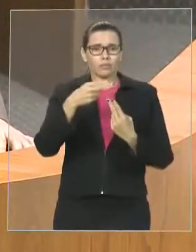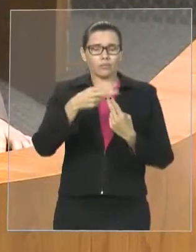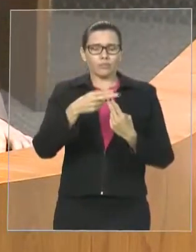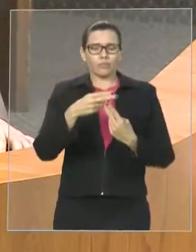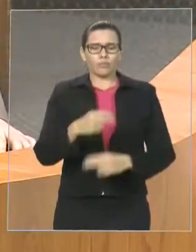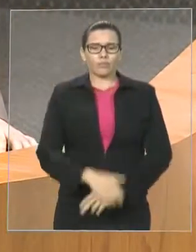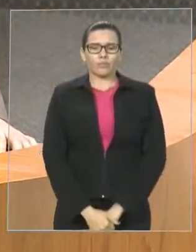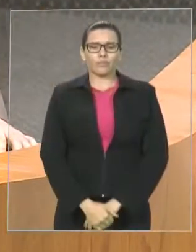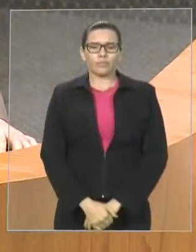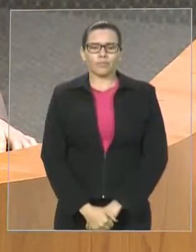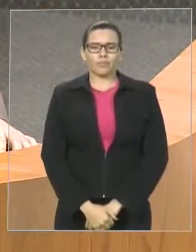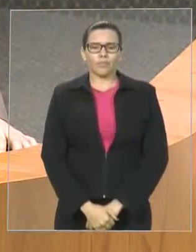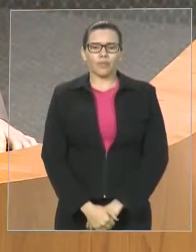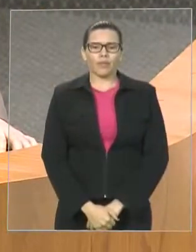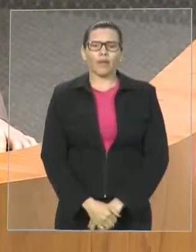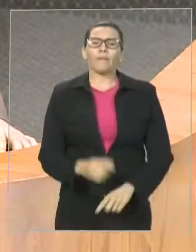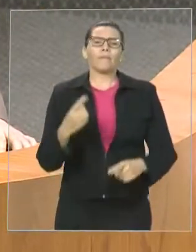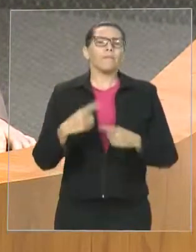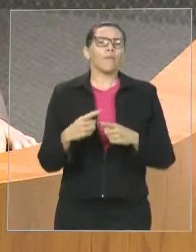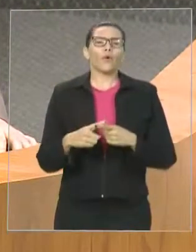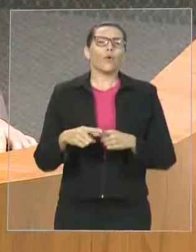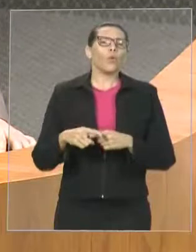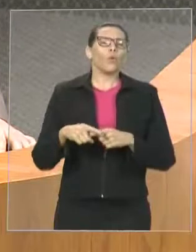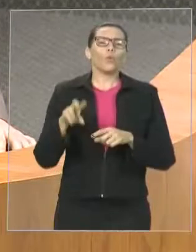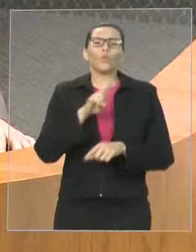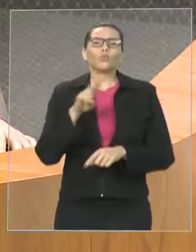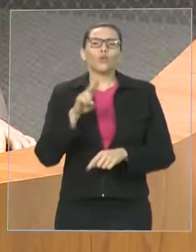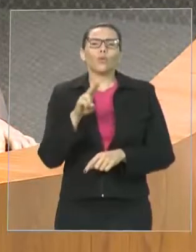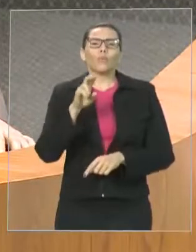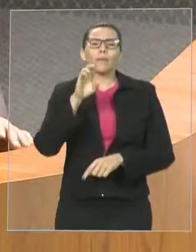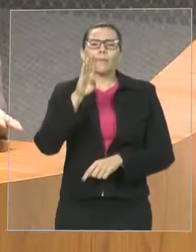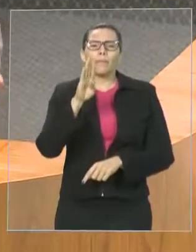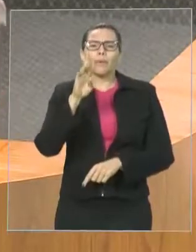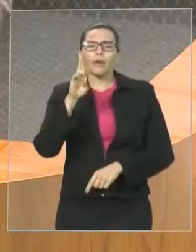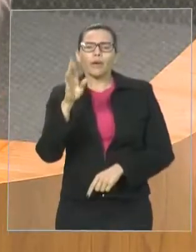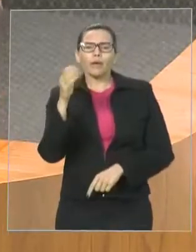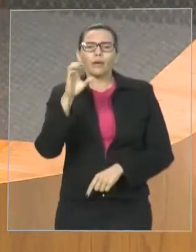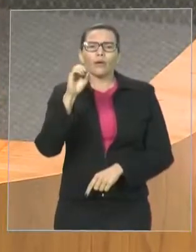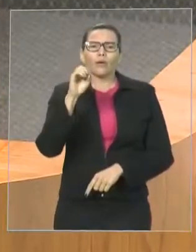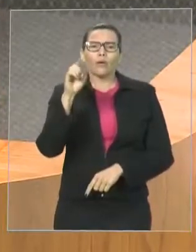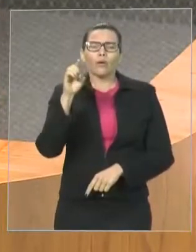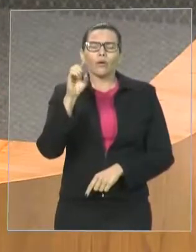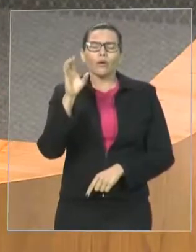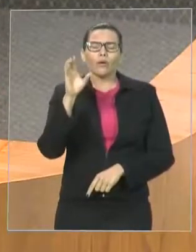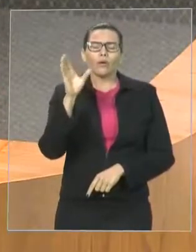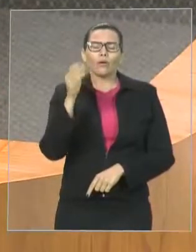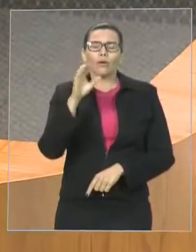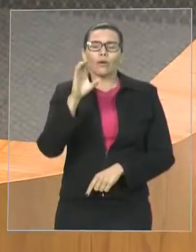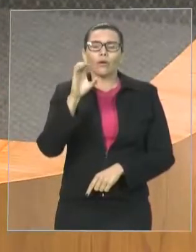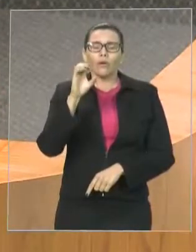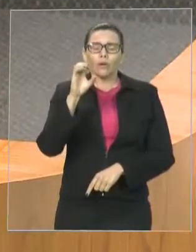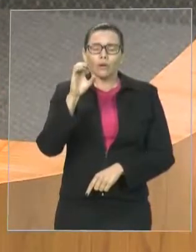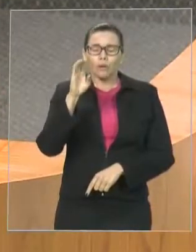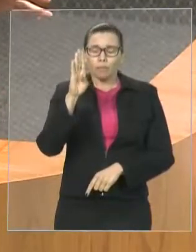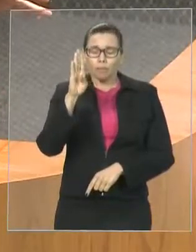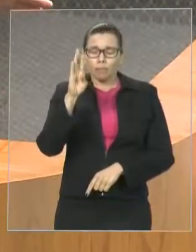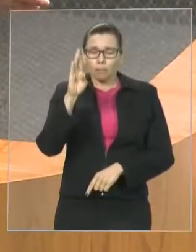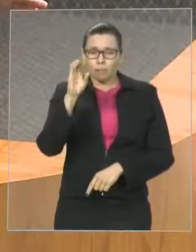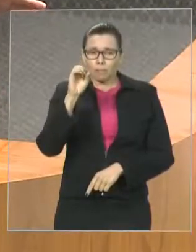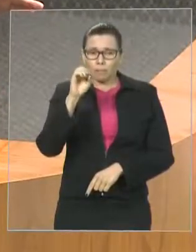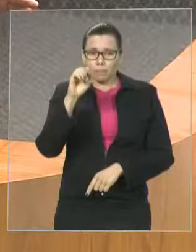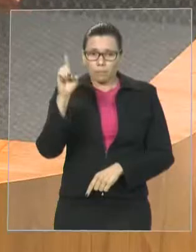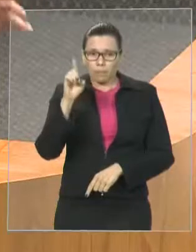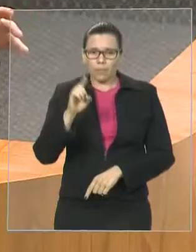por que esta denominação? Porque BR Obró é a forma de identificar esse período mais